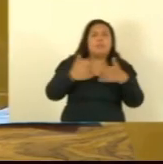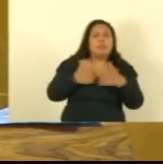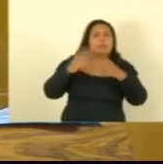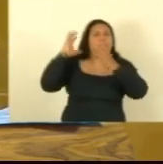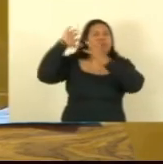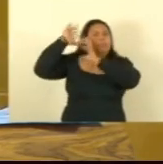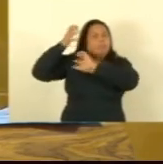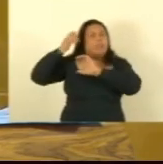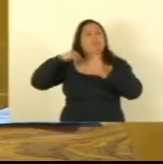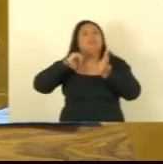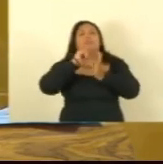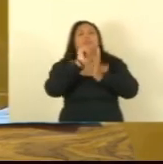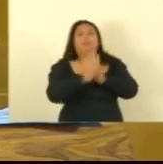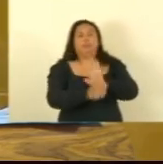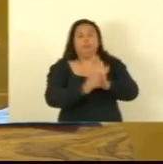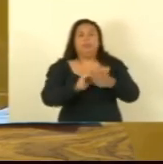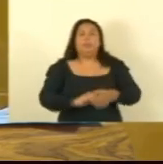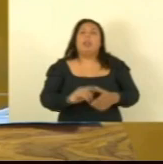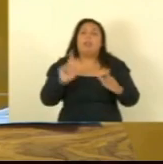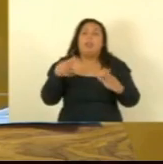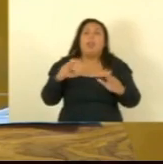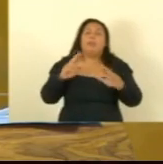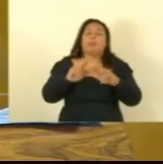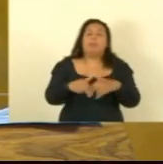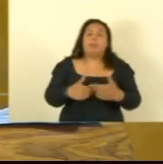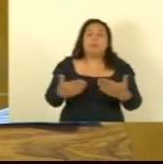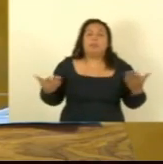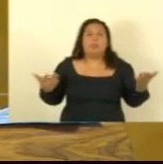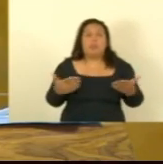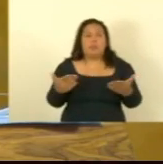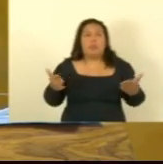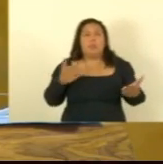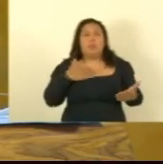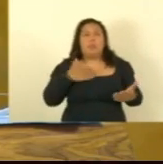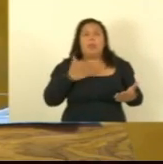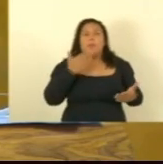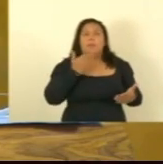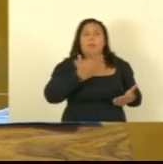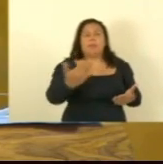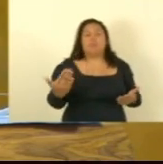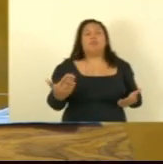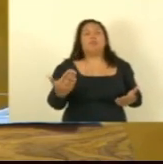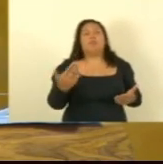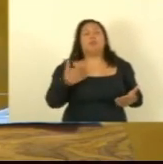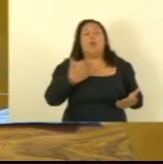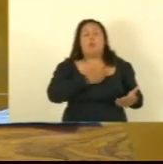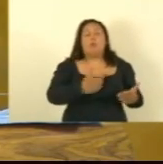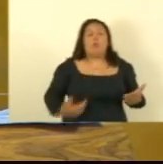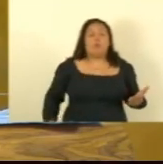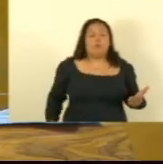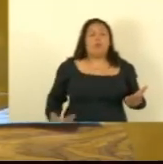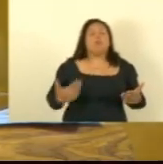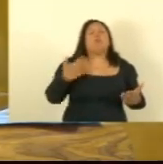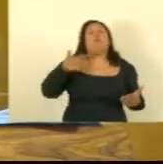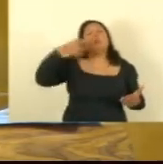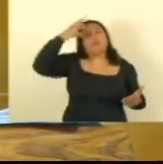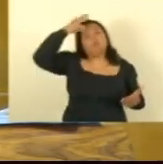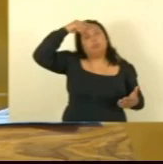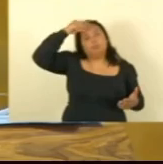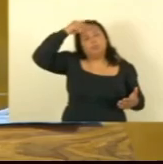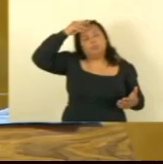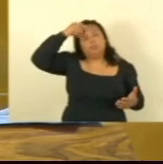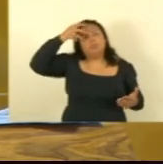de Down. Fica aqui então o meu pedido ao governador Renato